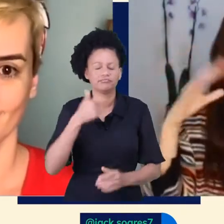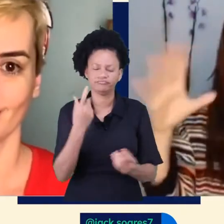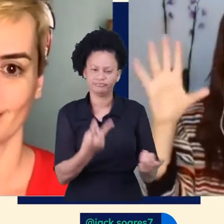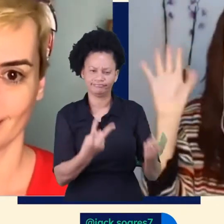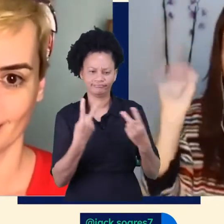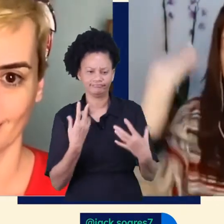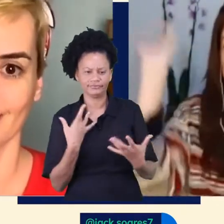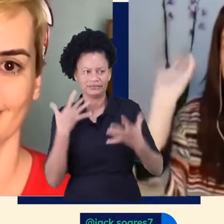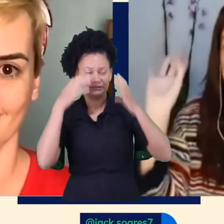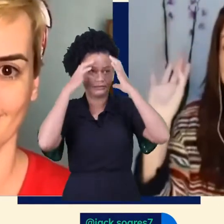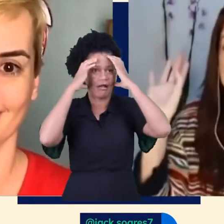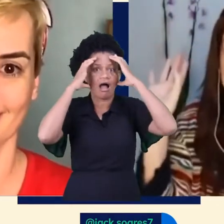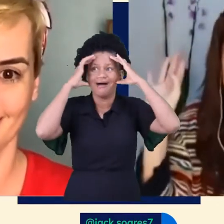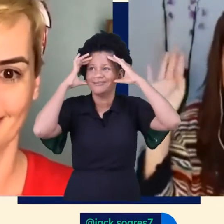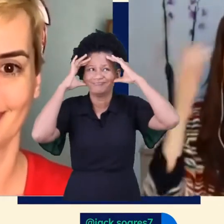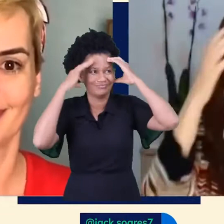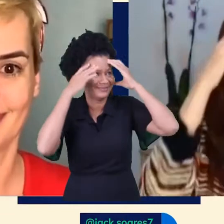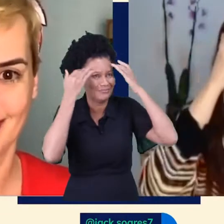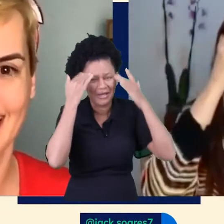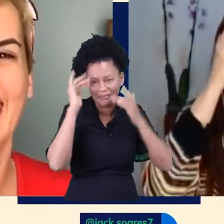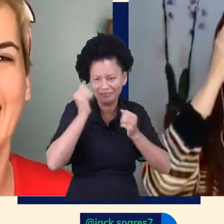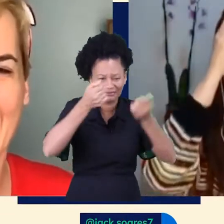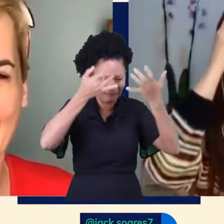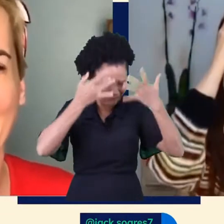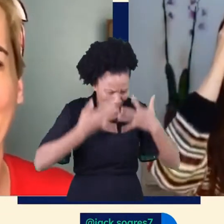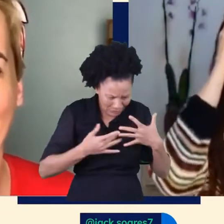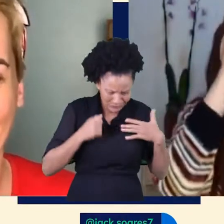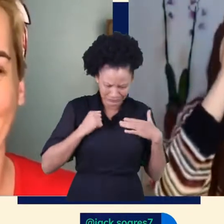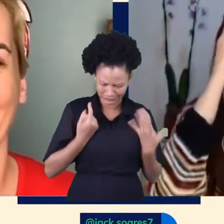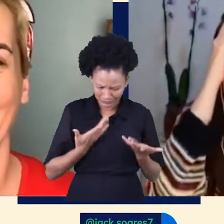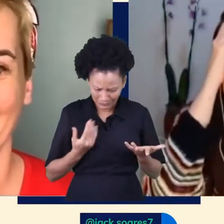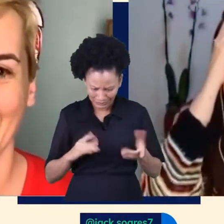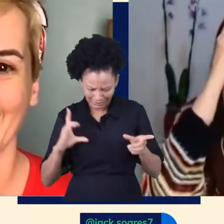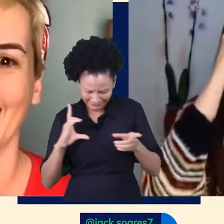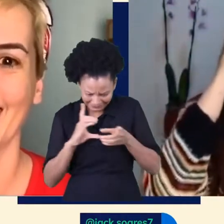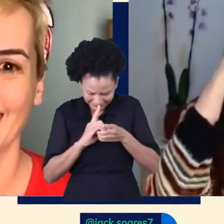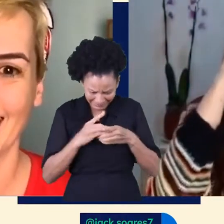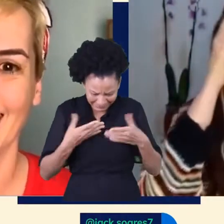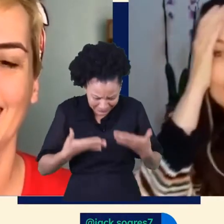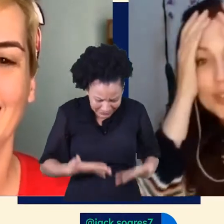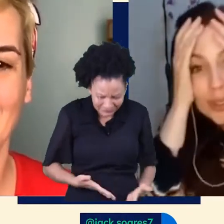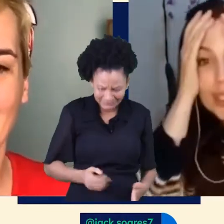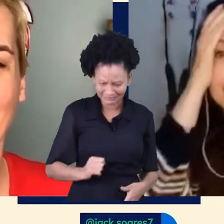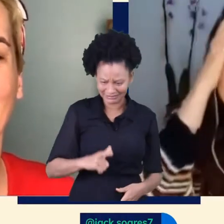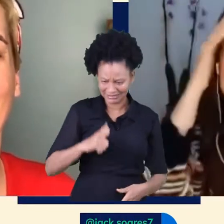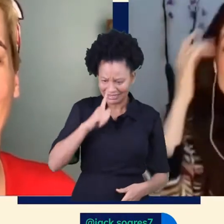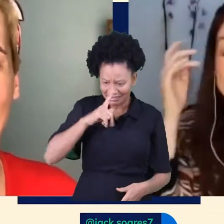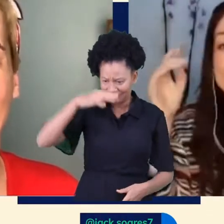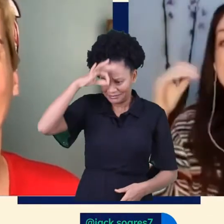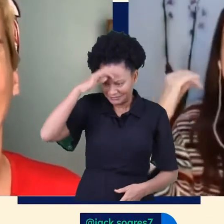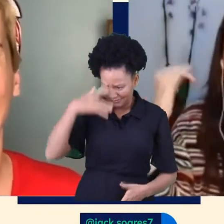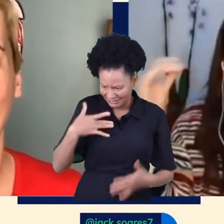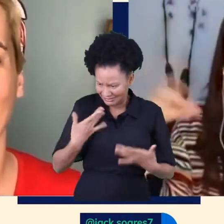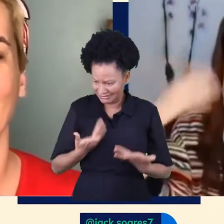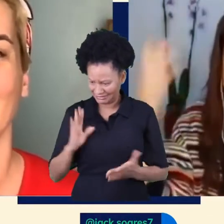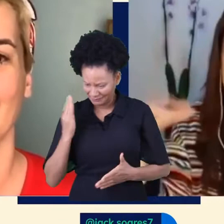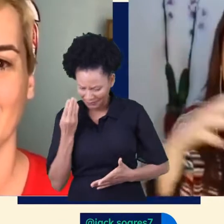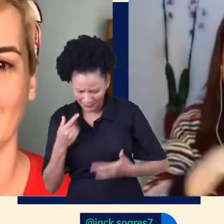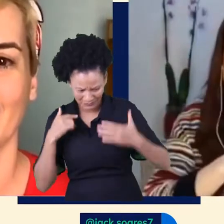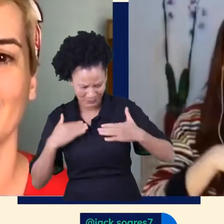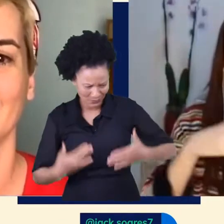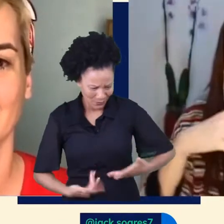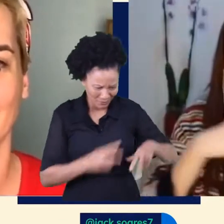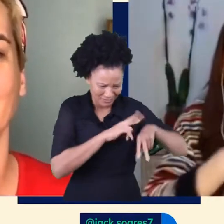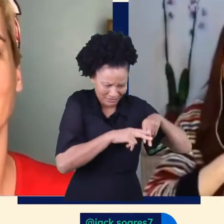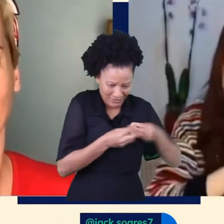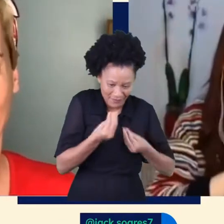Porque na primeira vista, assim, dá um treco de muita coisa, sexo biológico, orientação sexual. A gente faz essa